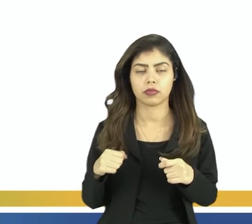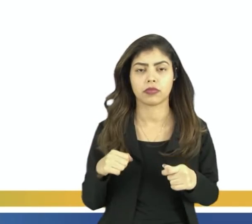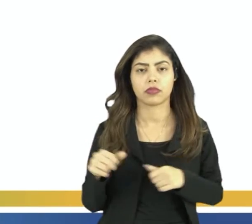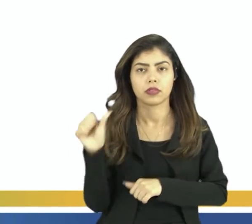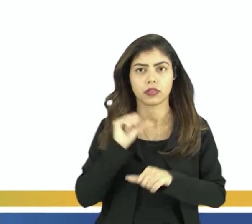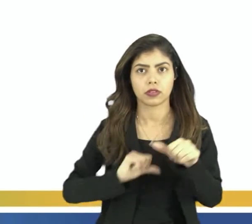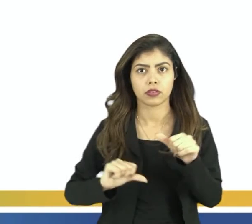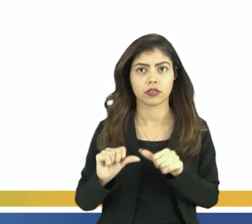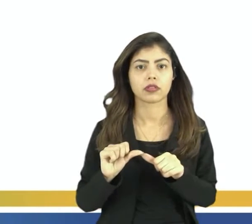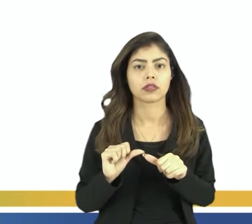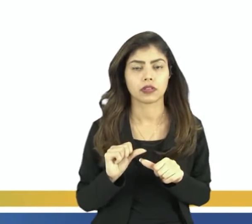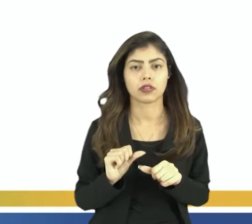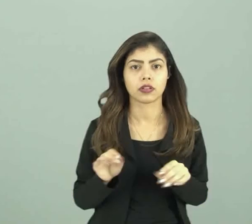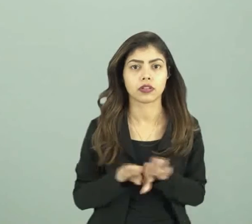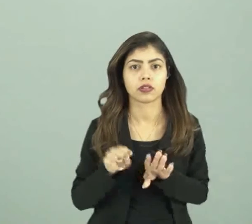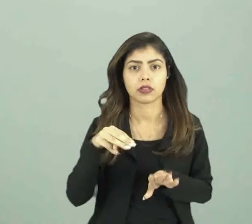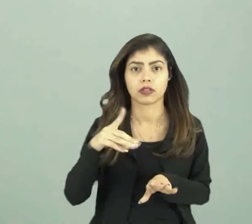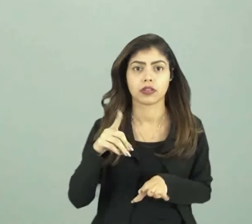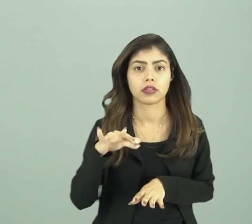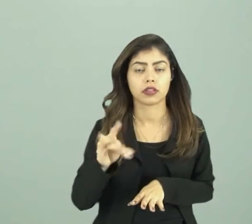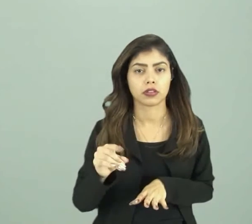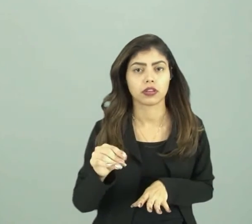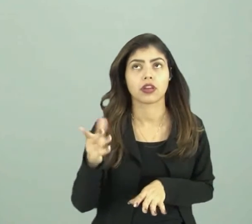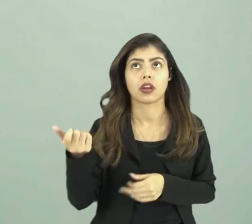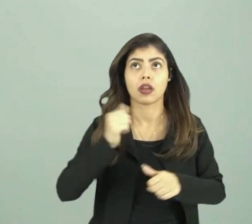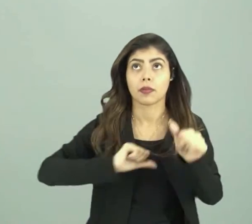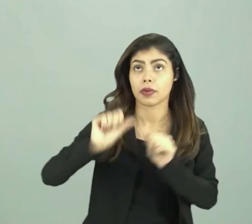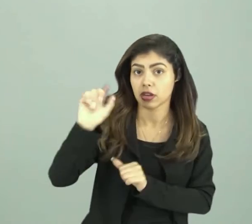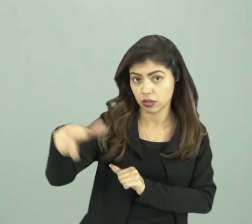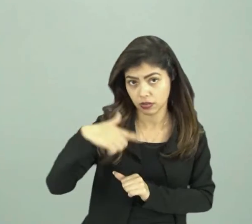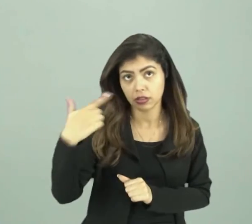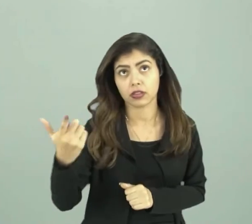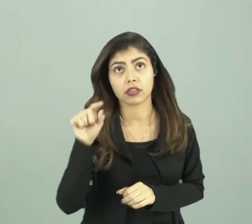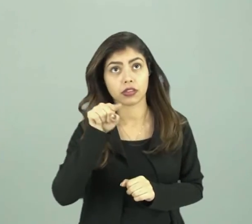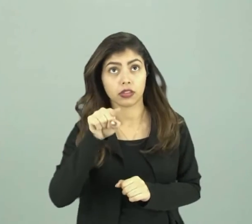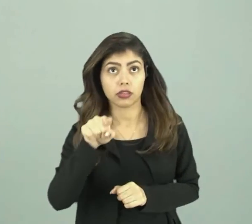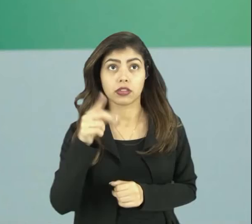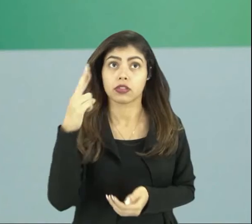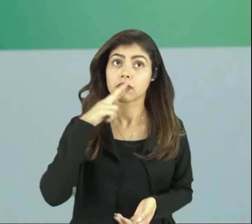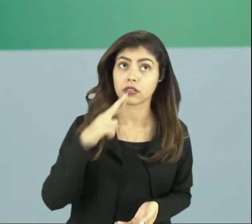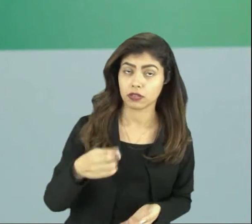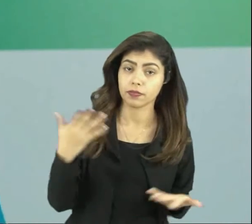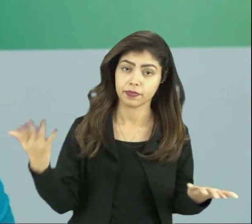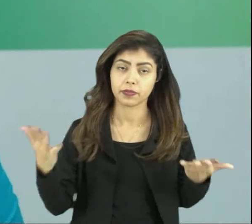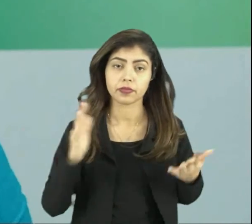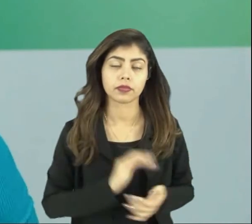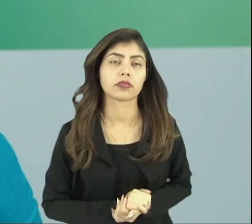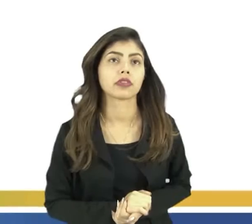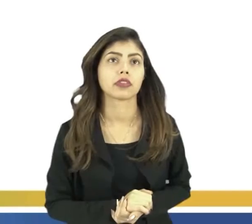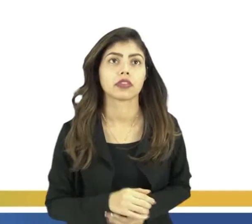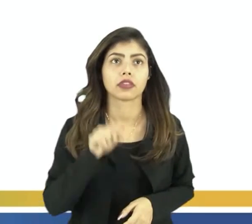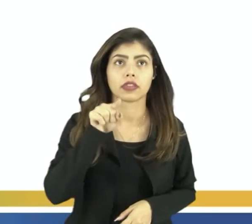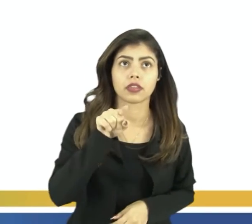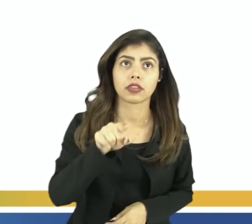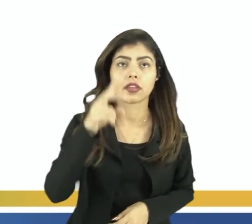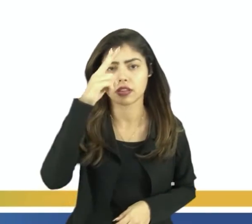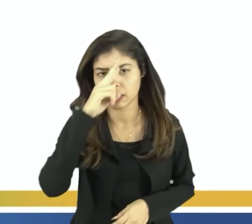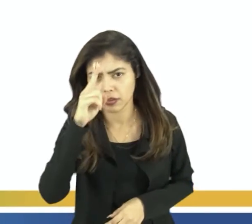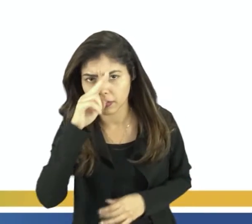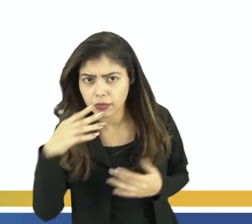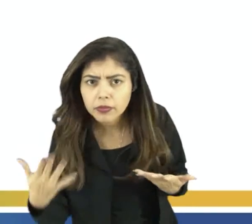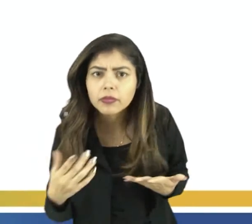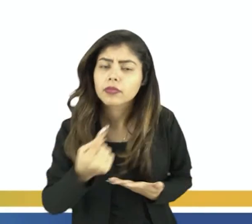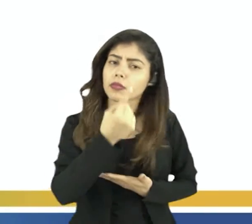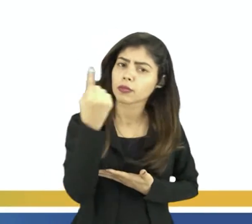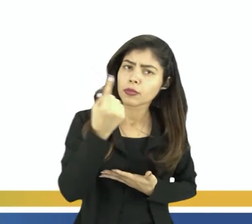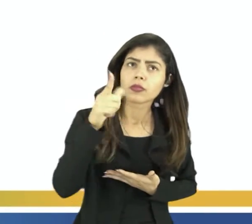devemos fazer a conversão de uma medida, unidade de medida, para outra. No caso dessa questão, vai ser feito. Para isso, vale lembrar que